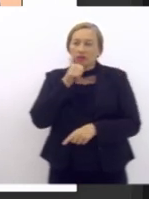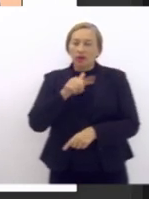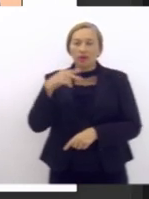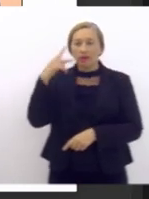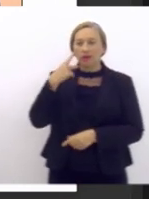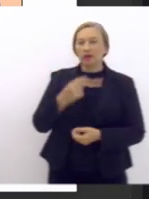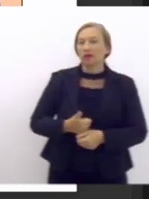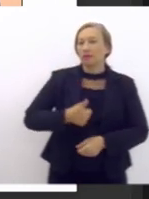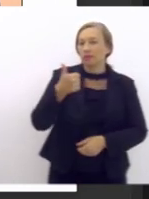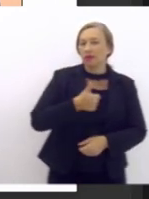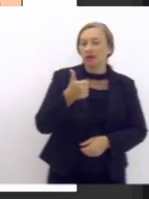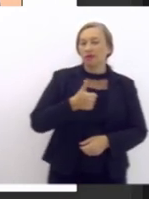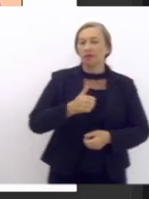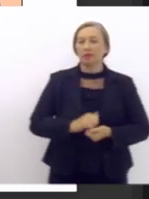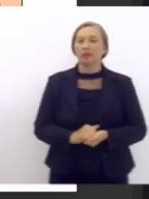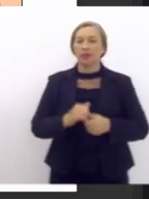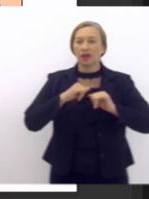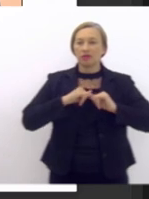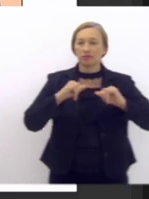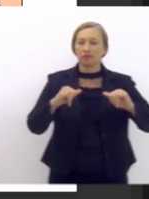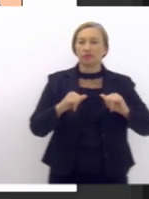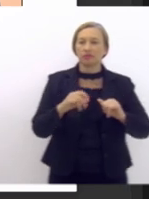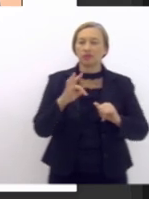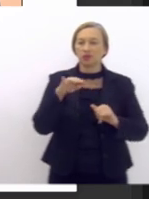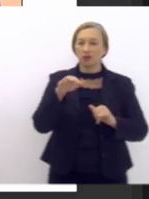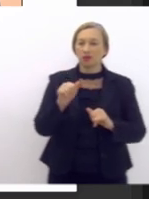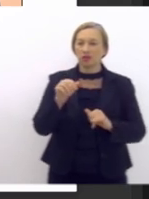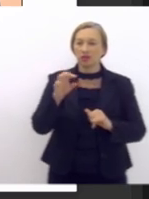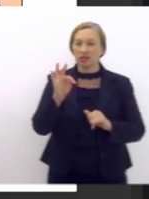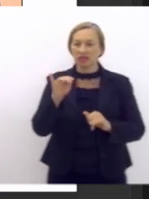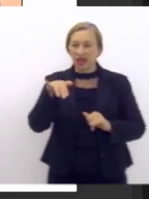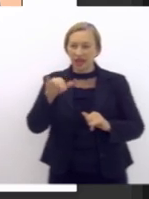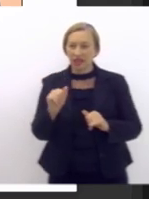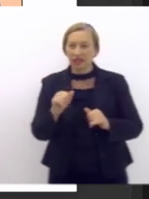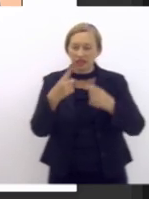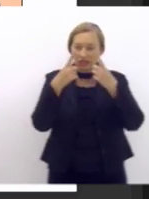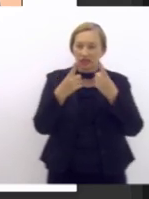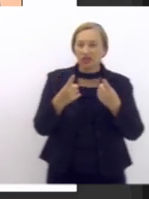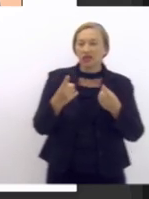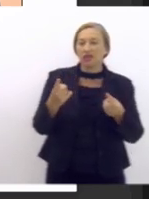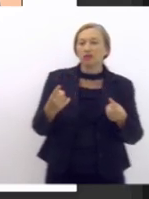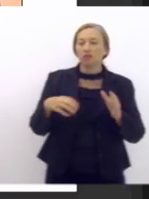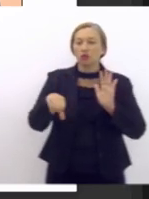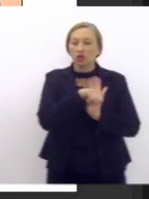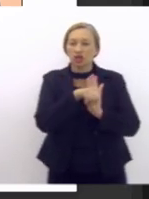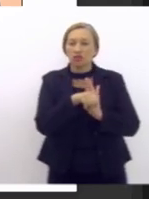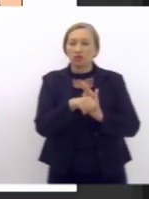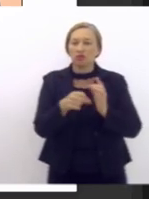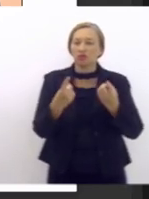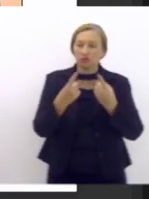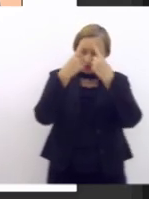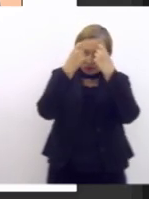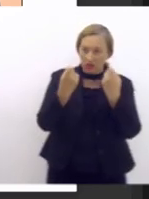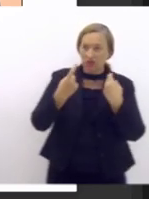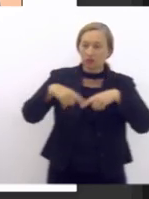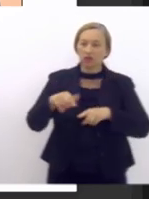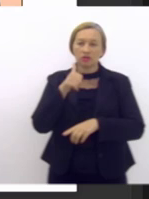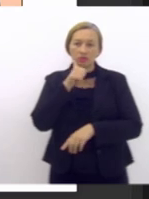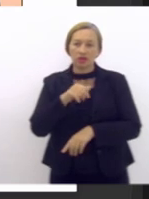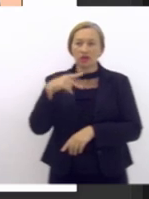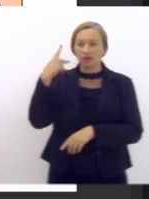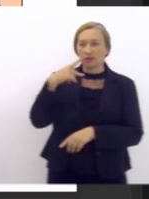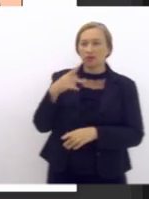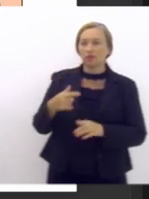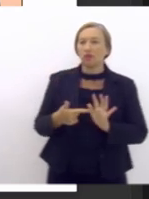ação foi a publicação de uma nota técnica sobre os crimes de violência política contra a mulher, que aqui eu disponibilizo